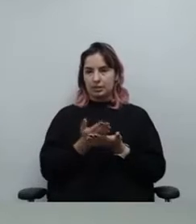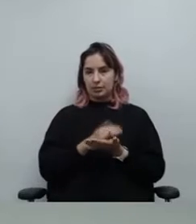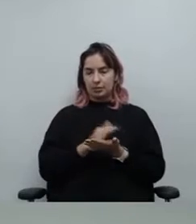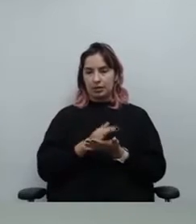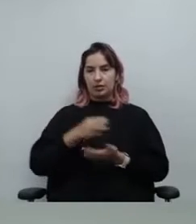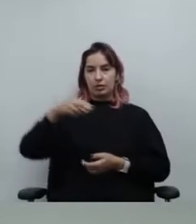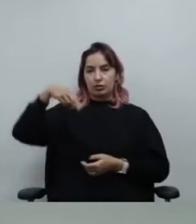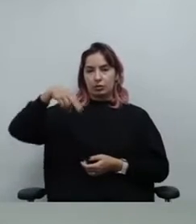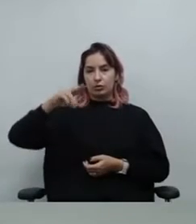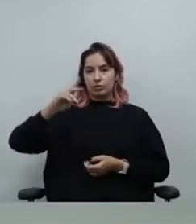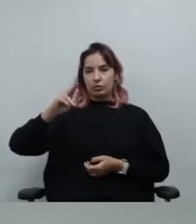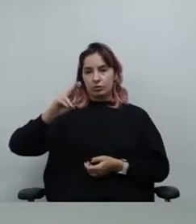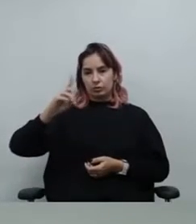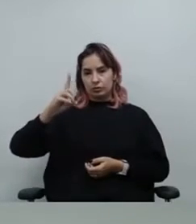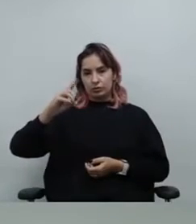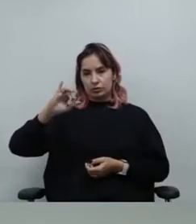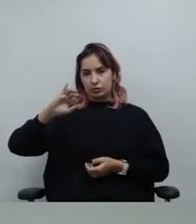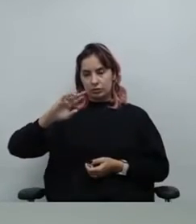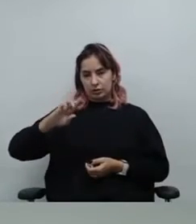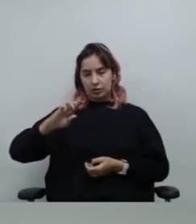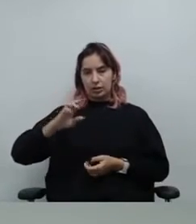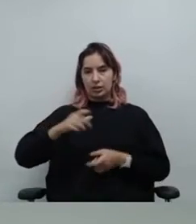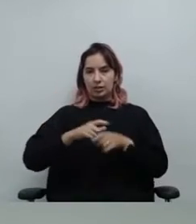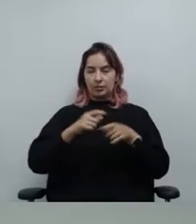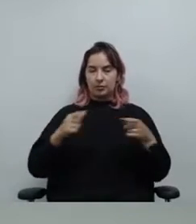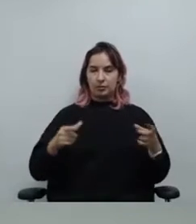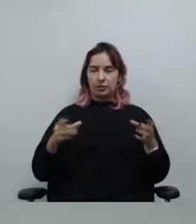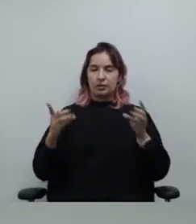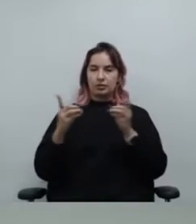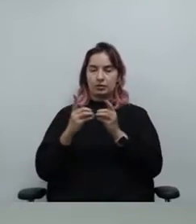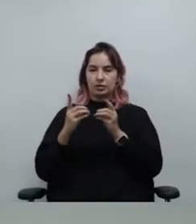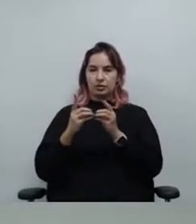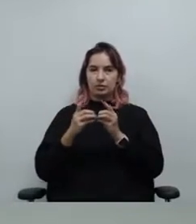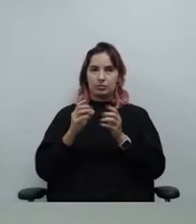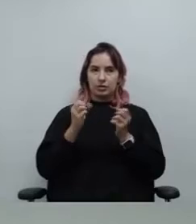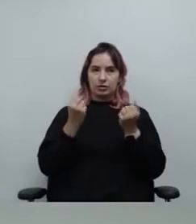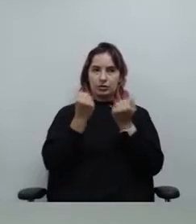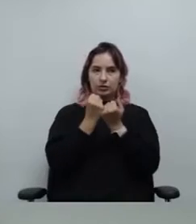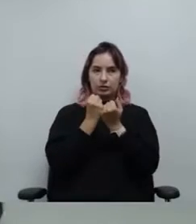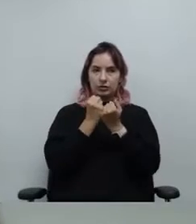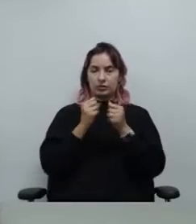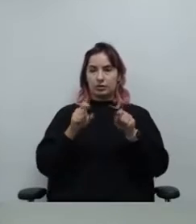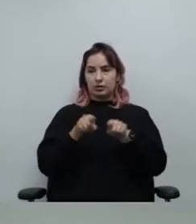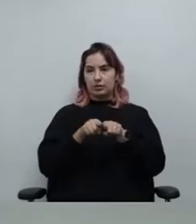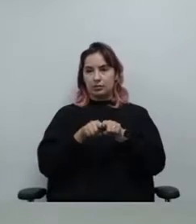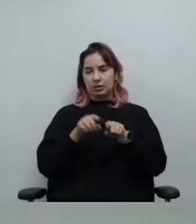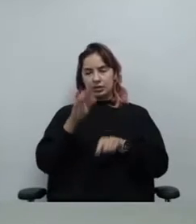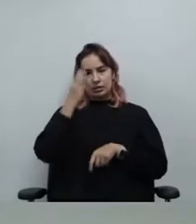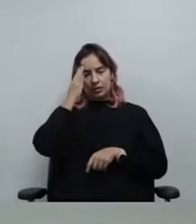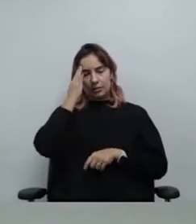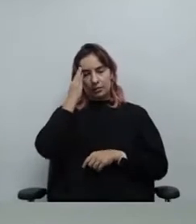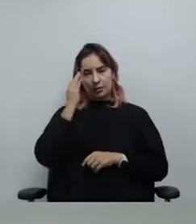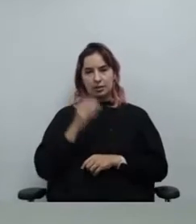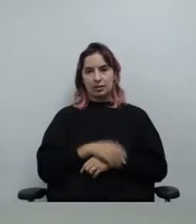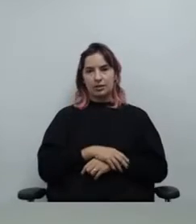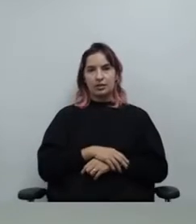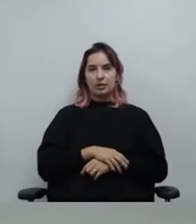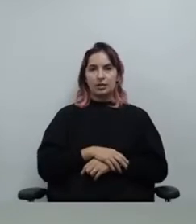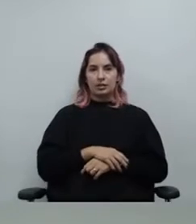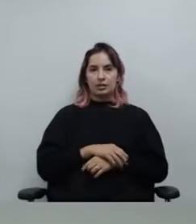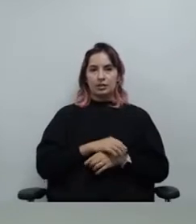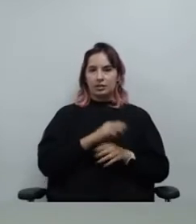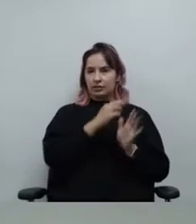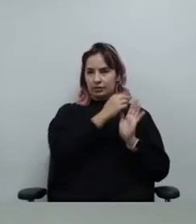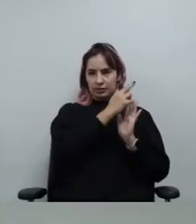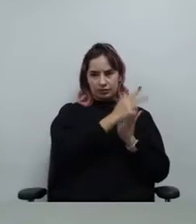núcleos distintos para ampliar o alcance da atuação da Defensoria e fortalecer sua capacidade de lidar com questões relacionadas à raça, cor,